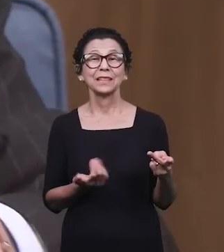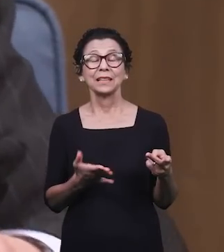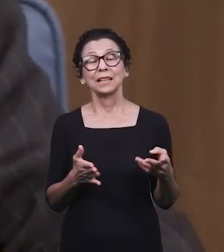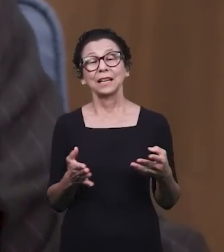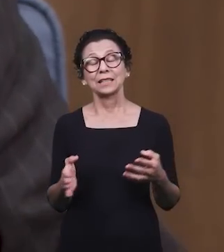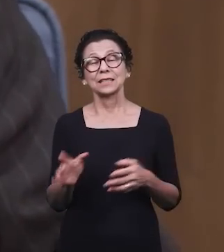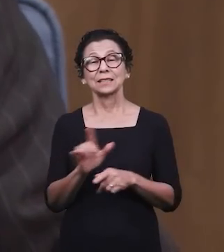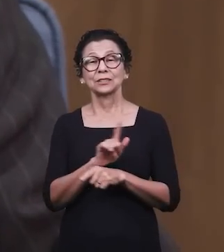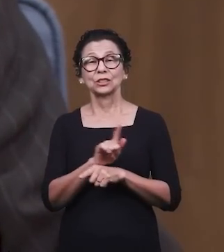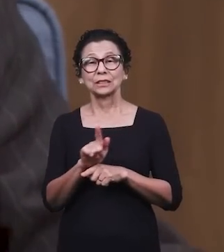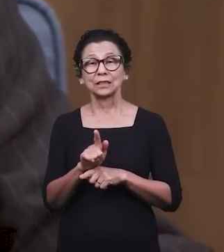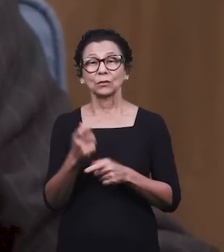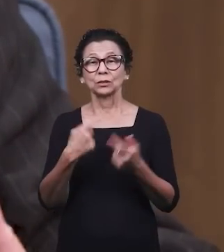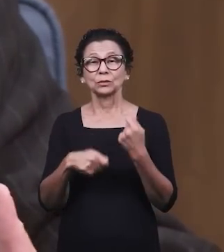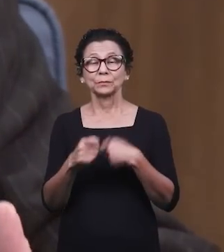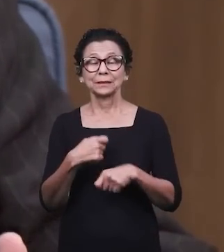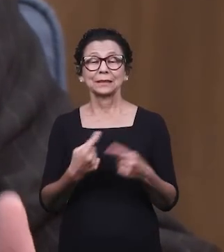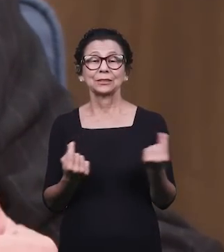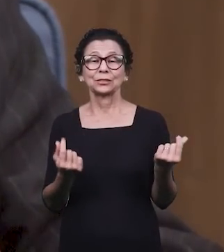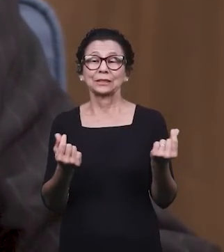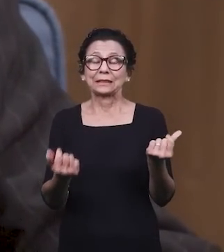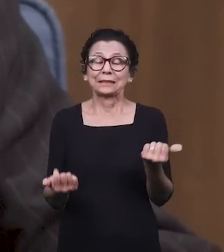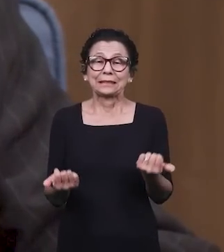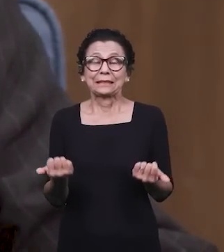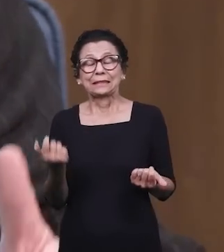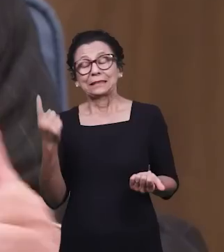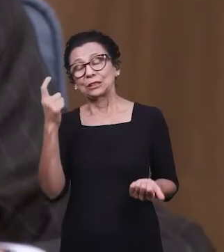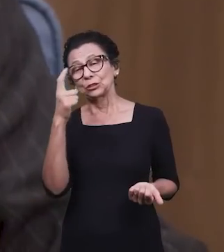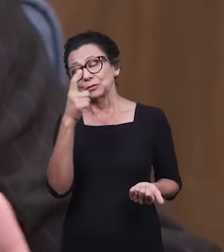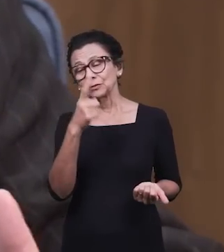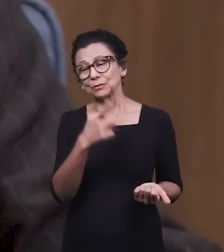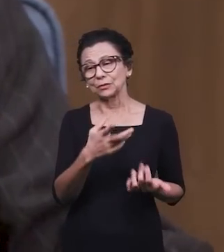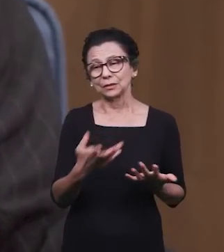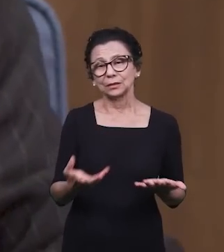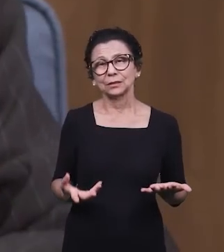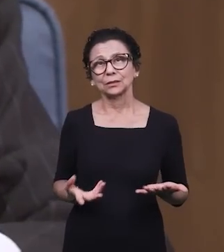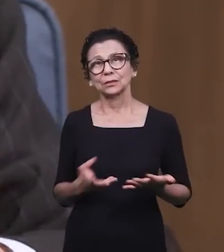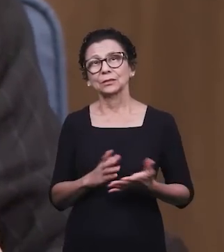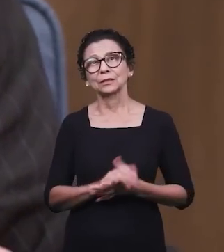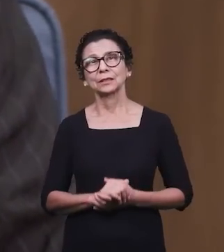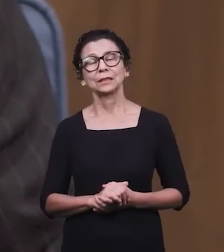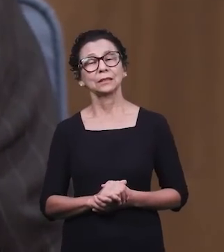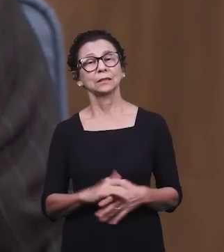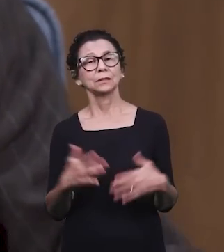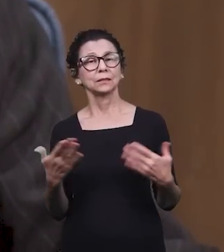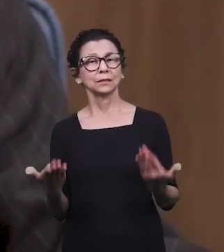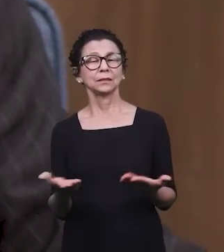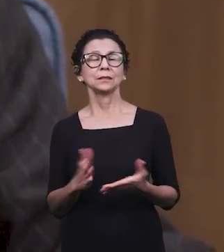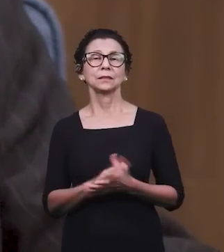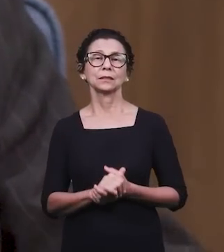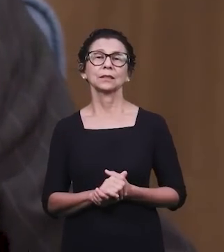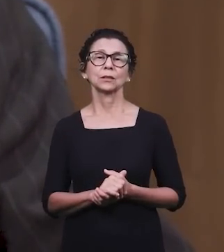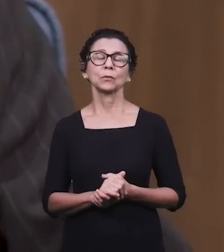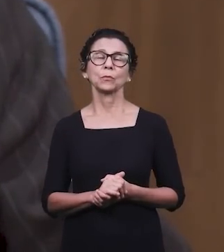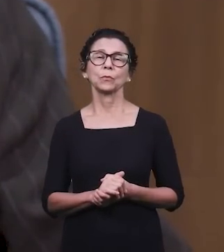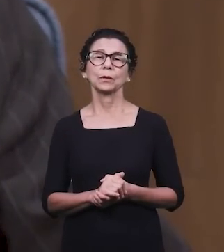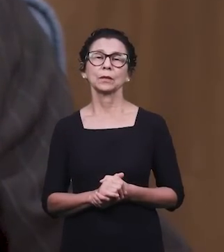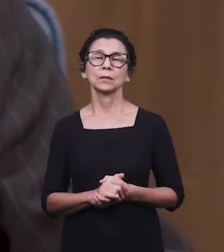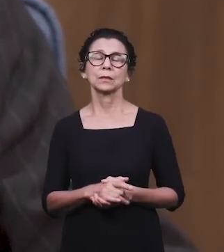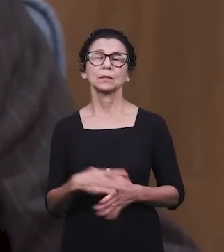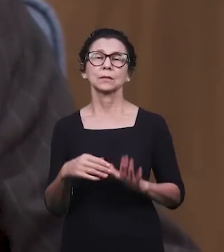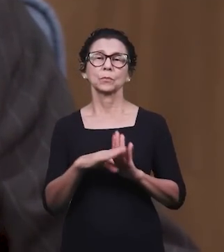gestão do dinheiro e às vezes essa resposta, esse programa, por certo, vai ajudar, né, a diminuir esse